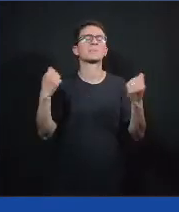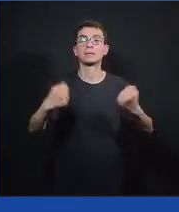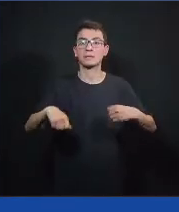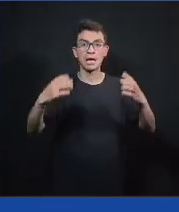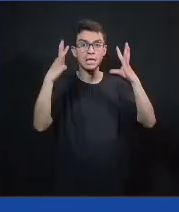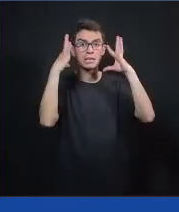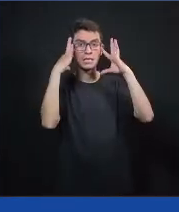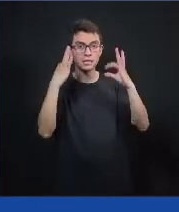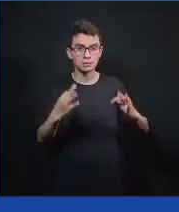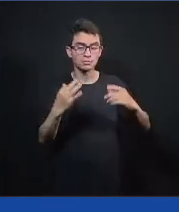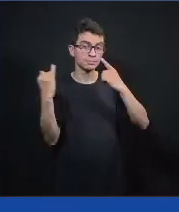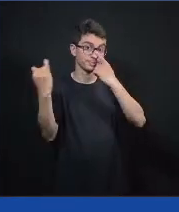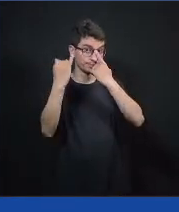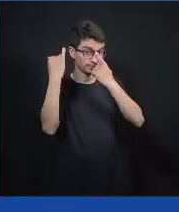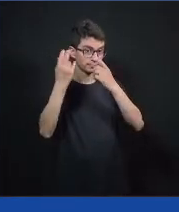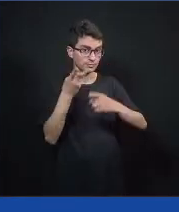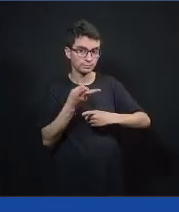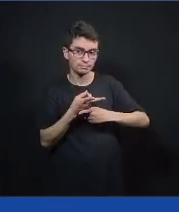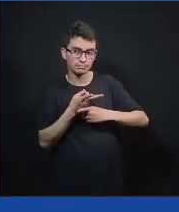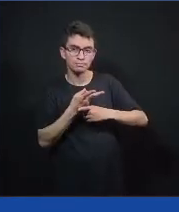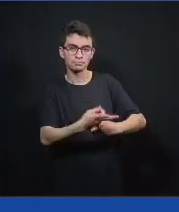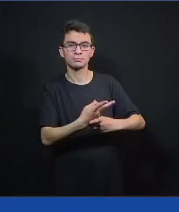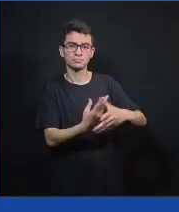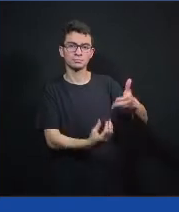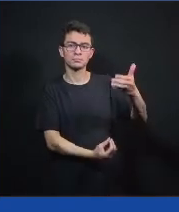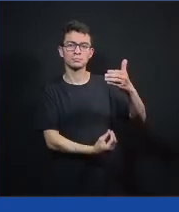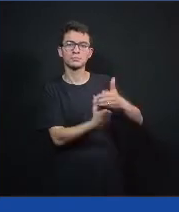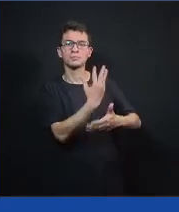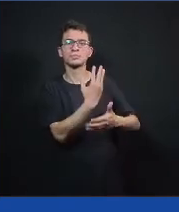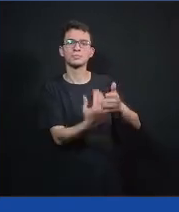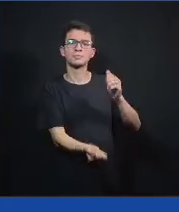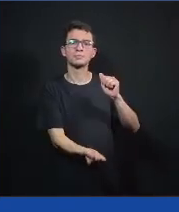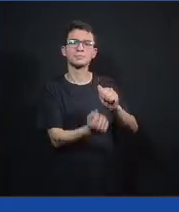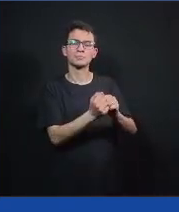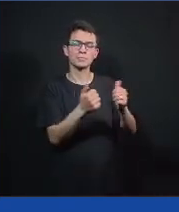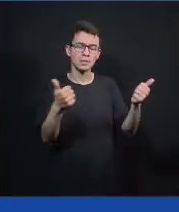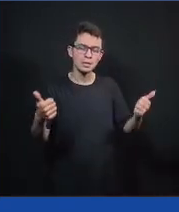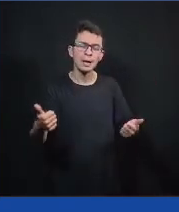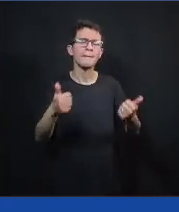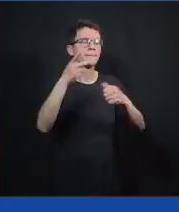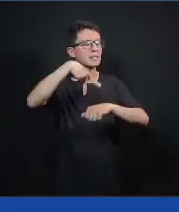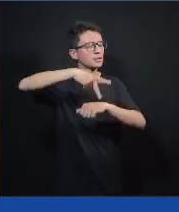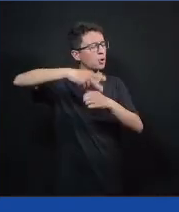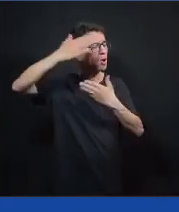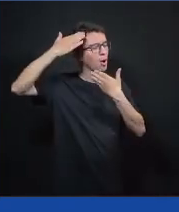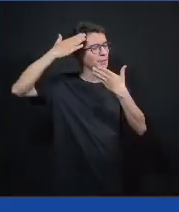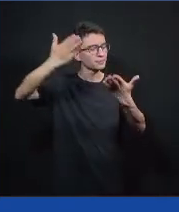atento e buscar construir junto esse país melhor. Muito obrigada a todos. Boa tarde.